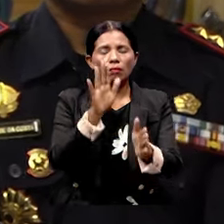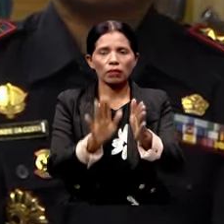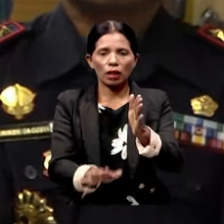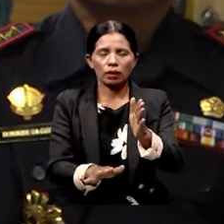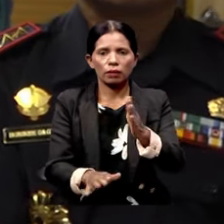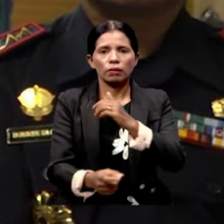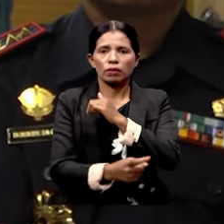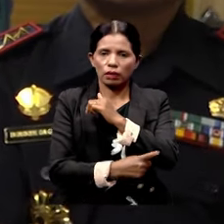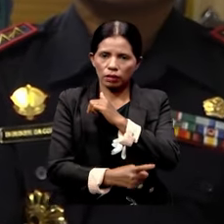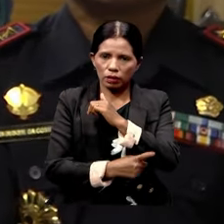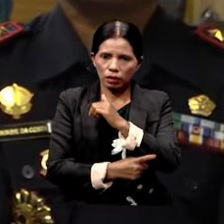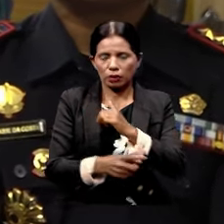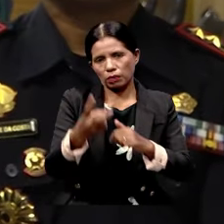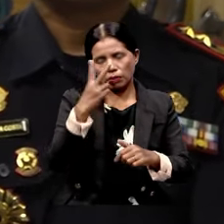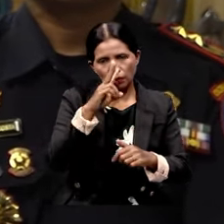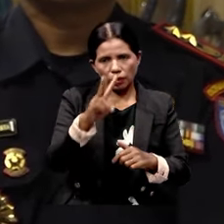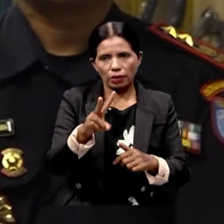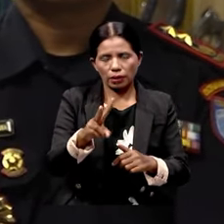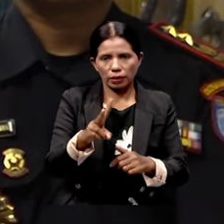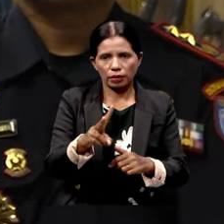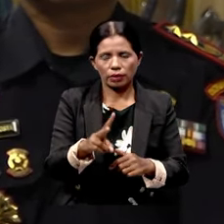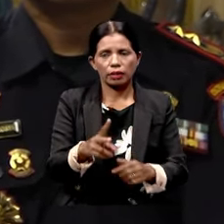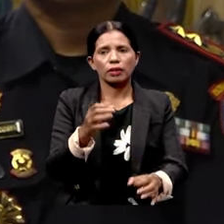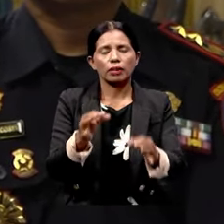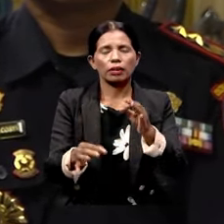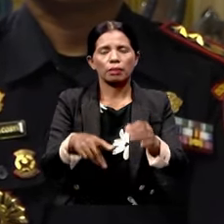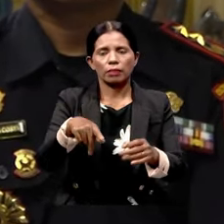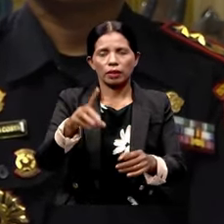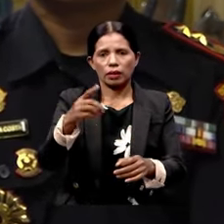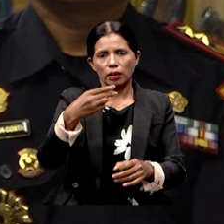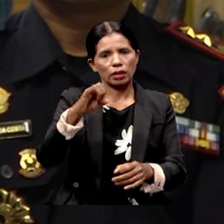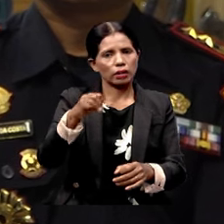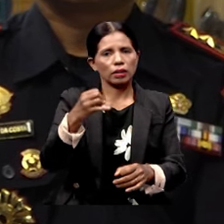né a tu haré se possibilidade PDHG sei halo